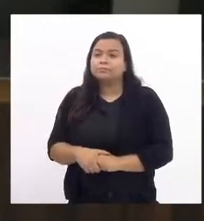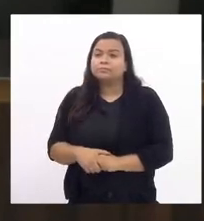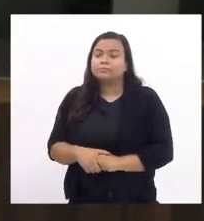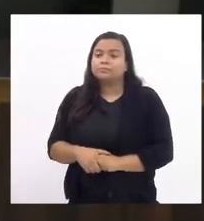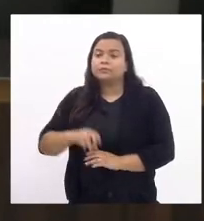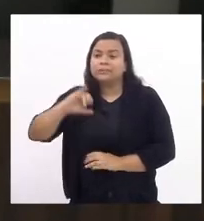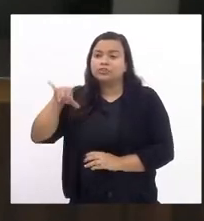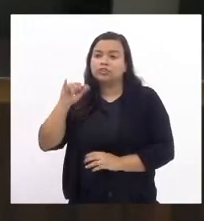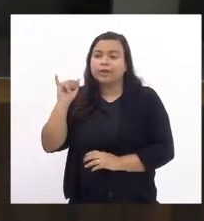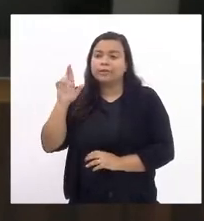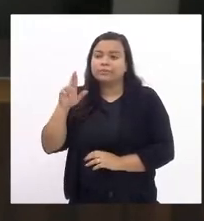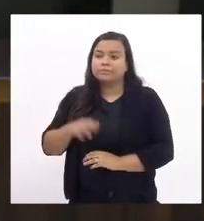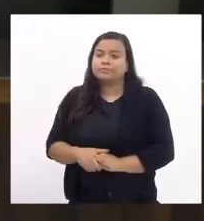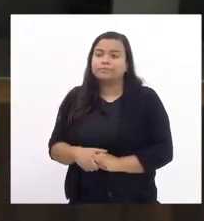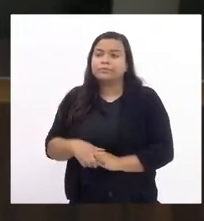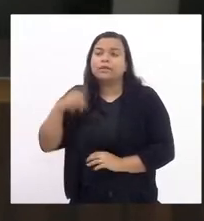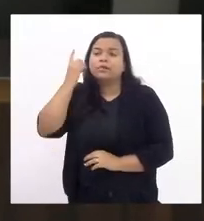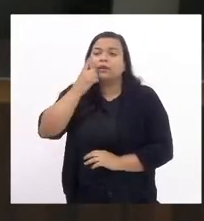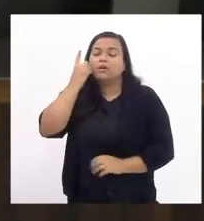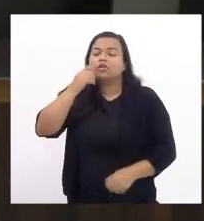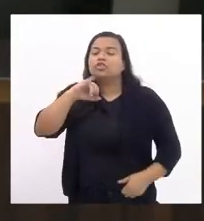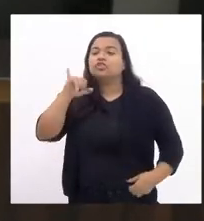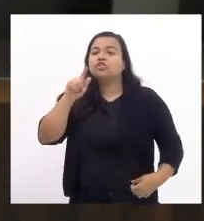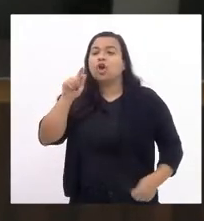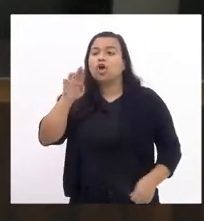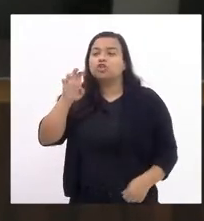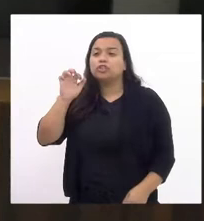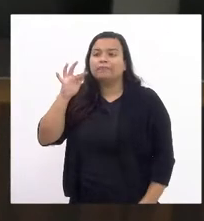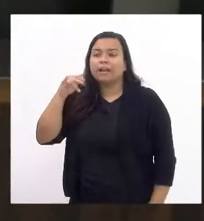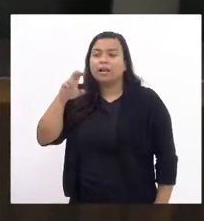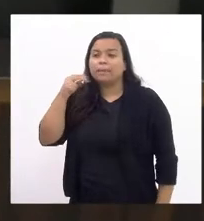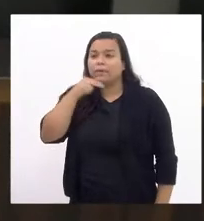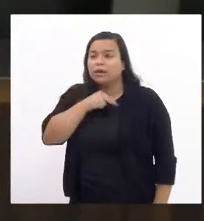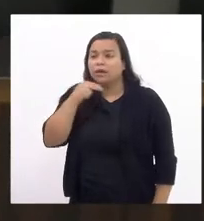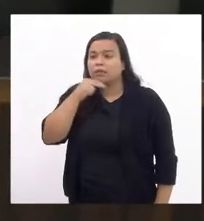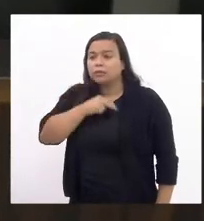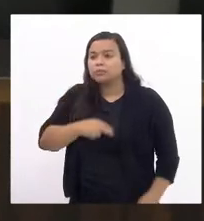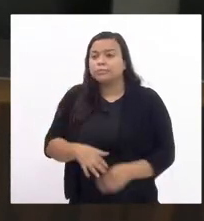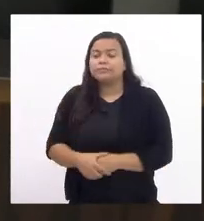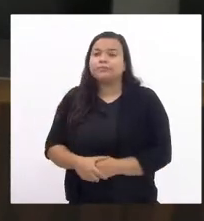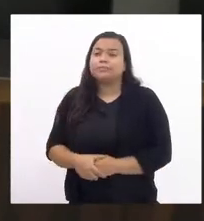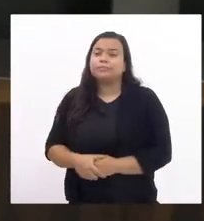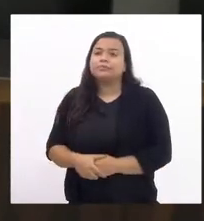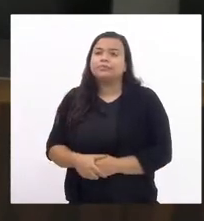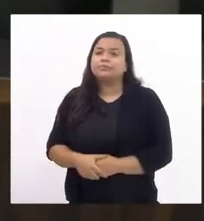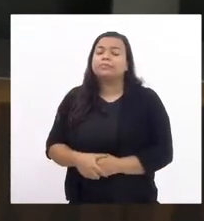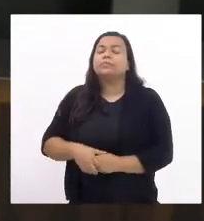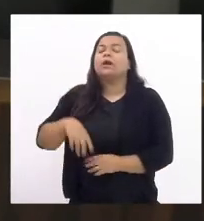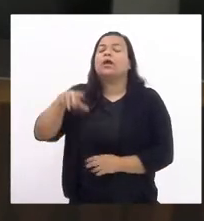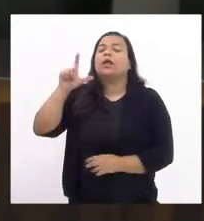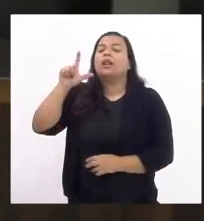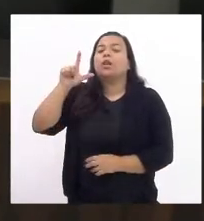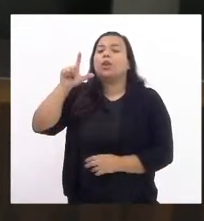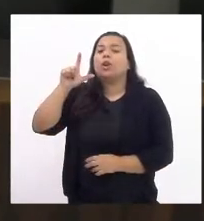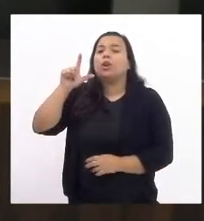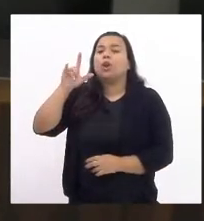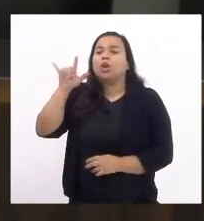Jair Bittencourt. Deputado Jorge Felipe Neto. Deputado Jorge Felipe Neto. Deputado Luiz